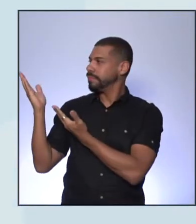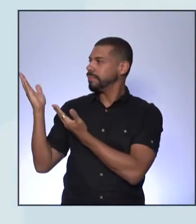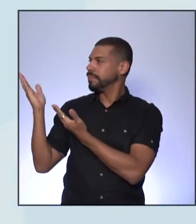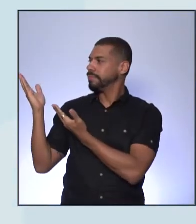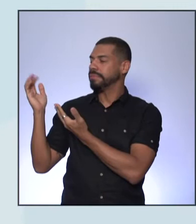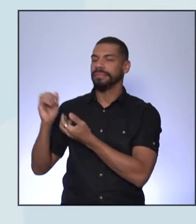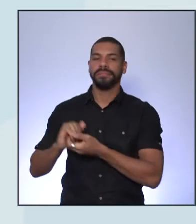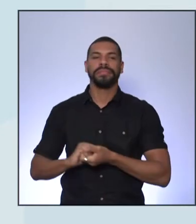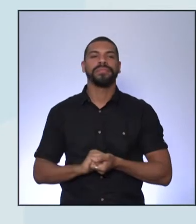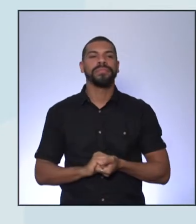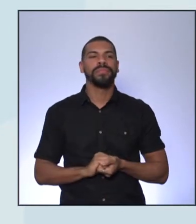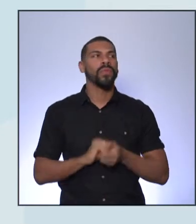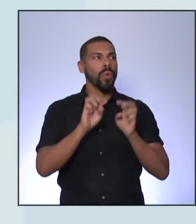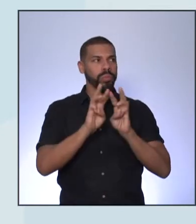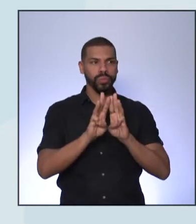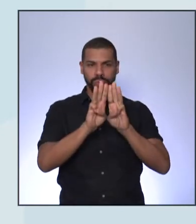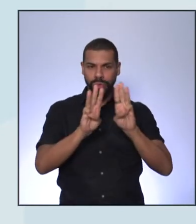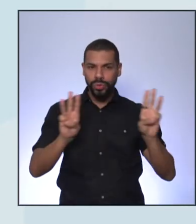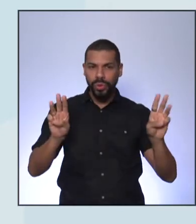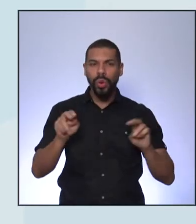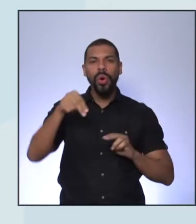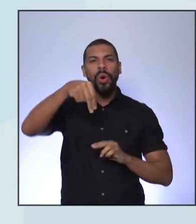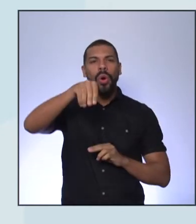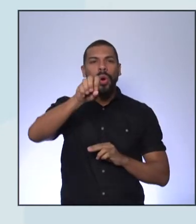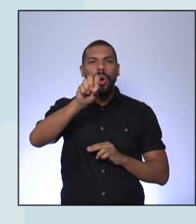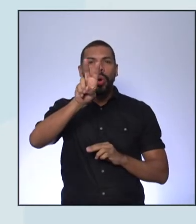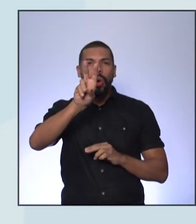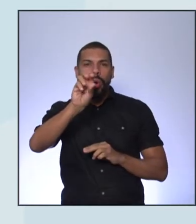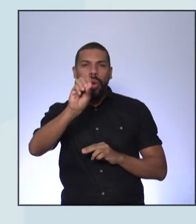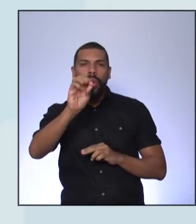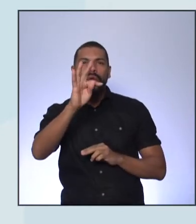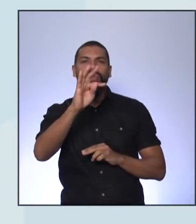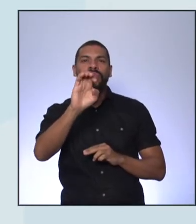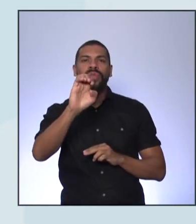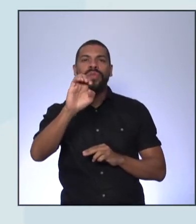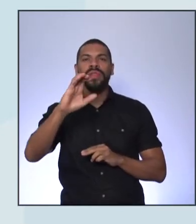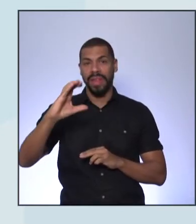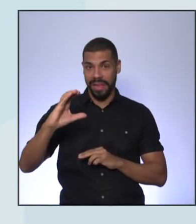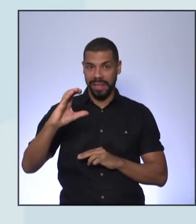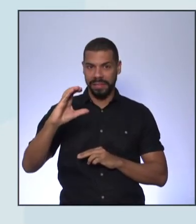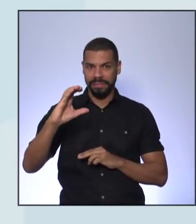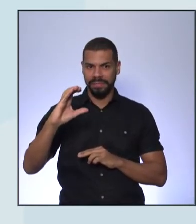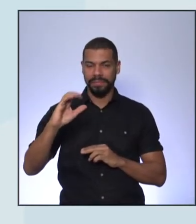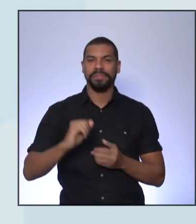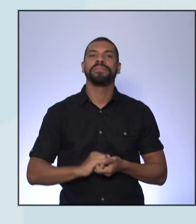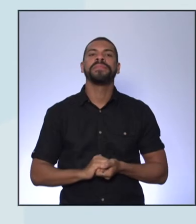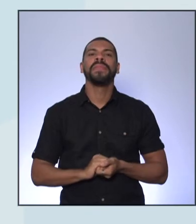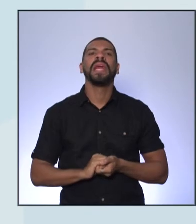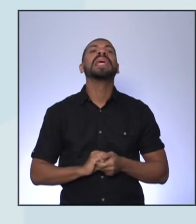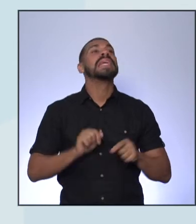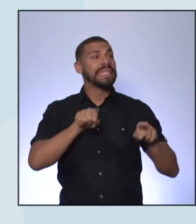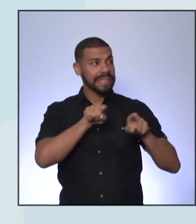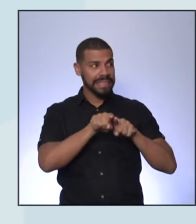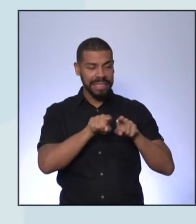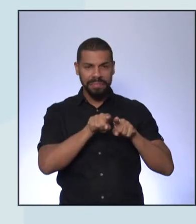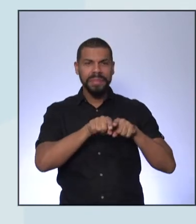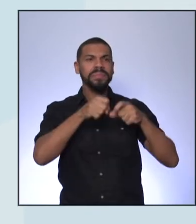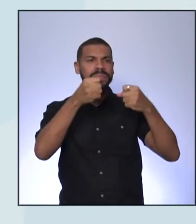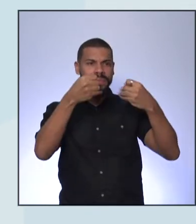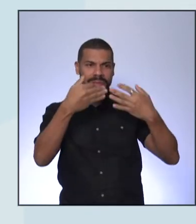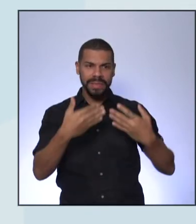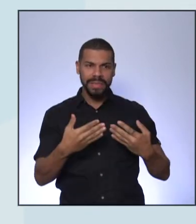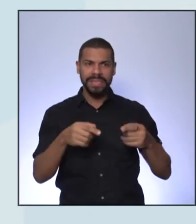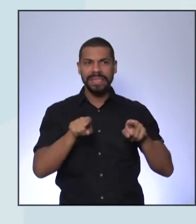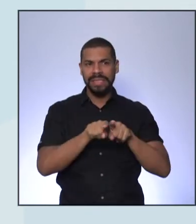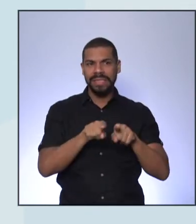O Novotec, ele vem junto, ele é uma parceria, está vindo junto com as ETECs, e também fala o quê?